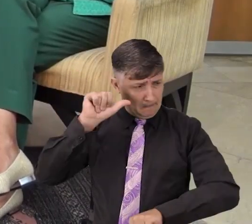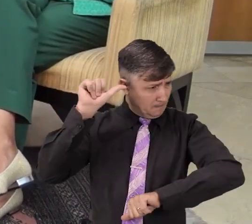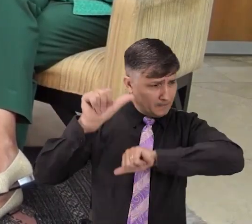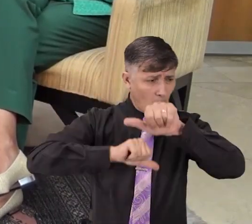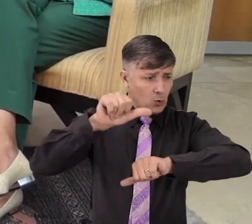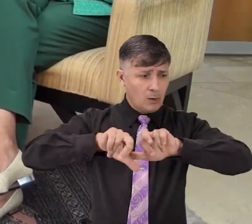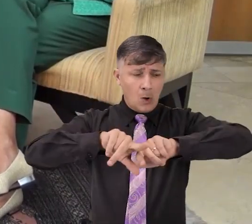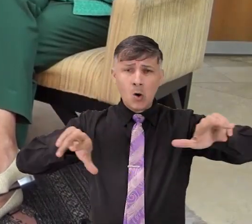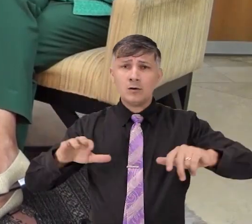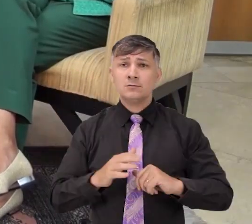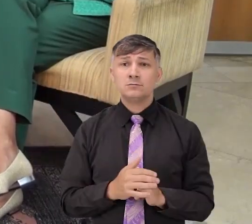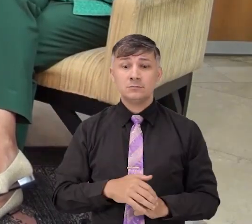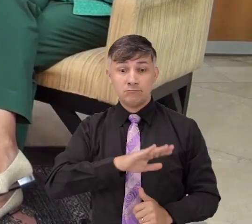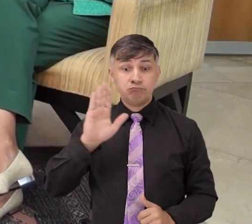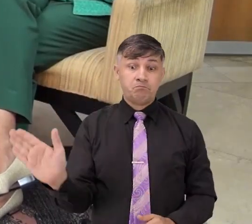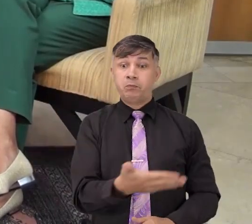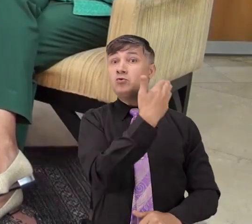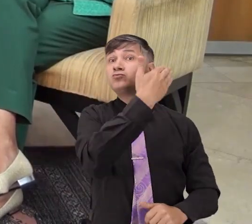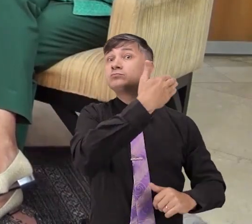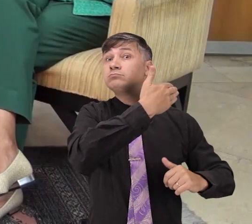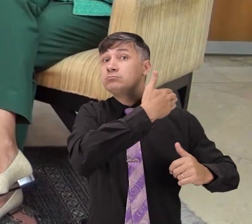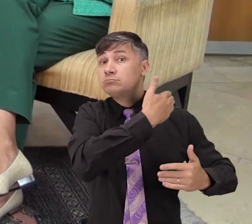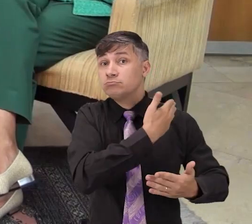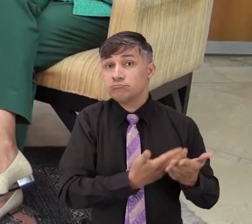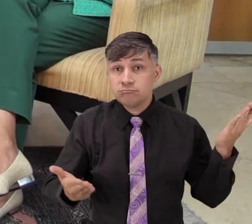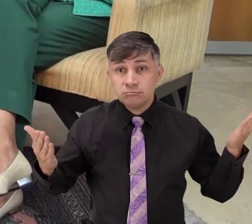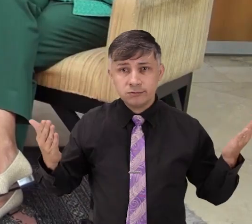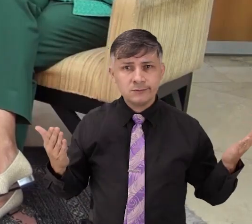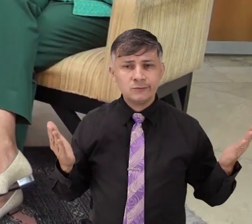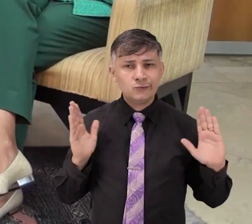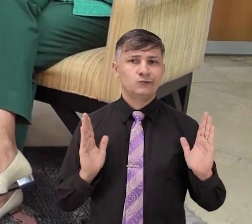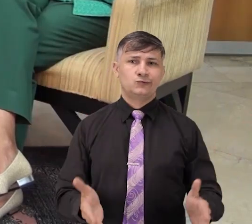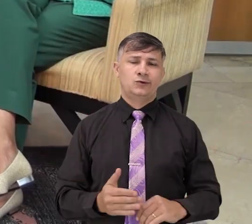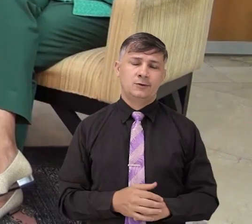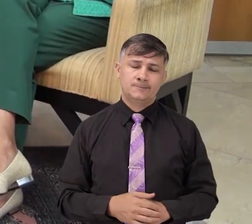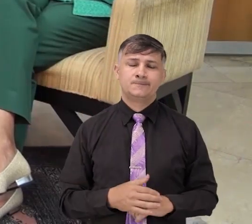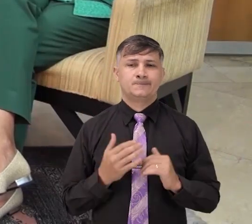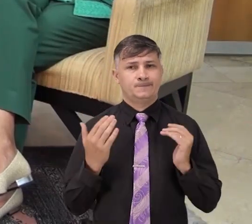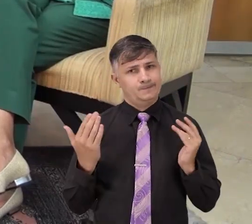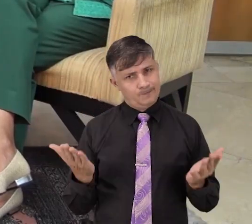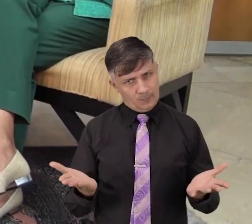aquela coisa, olha, é passar a boiada? Mais ou menos uma coisa parecida.